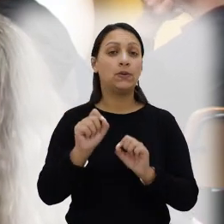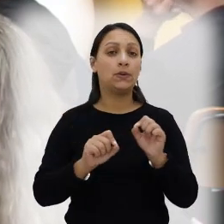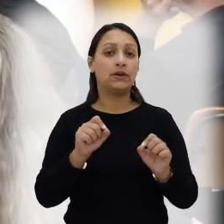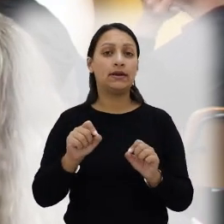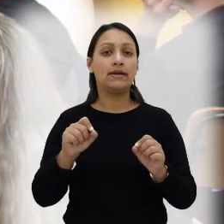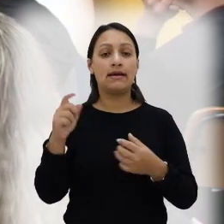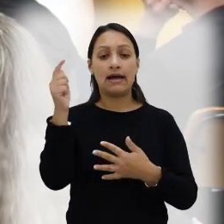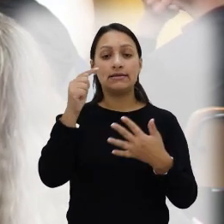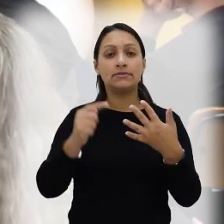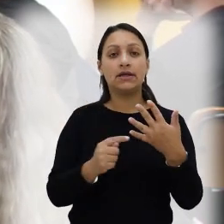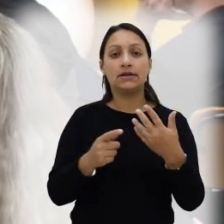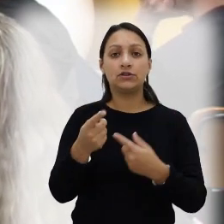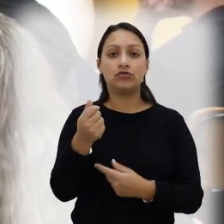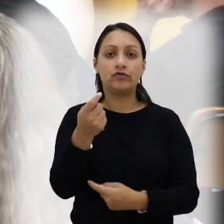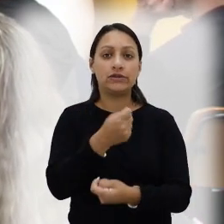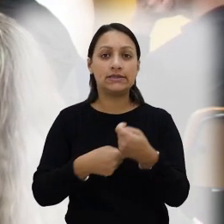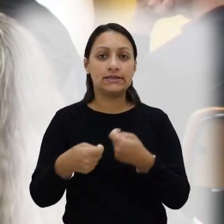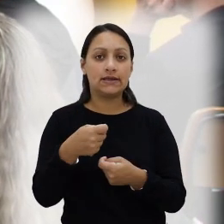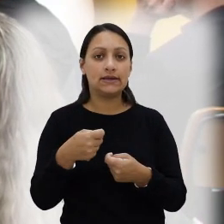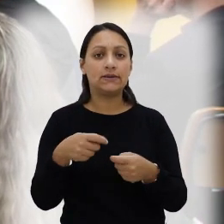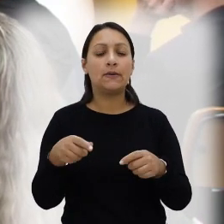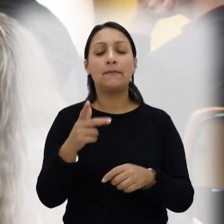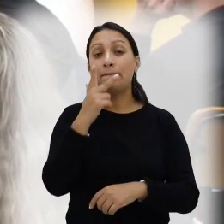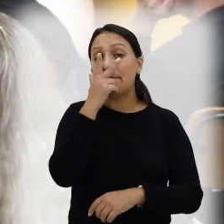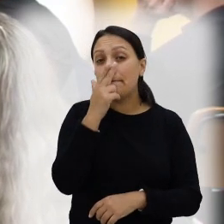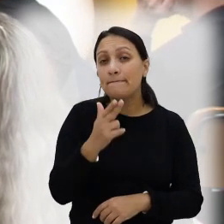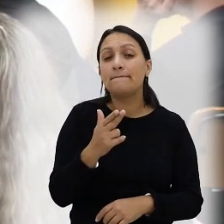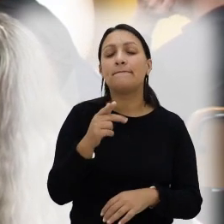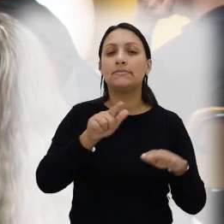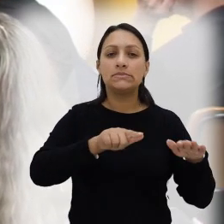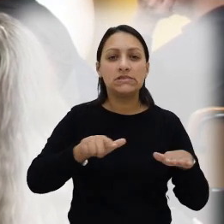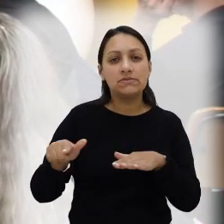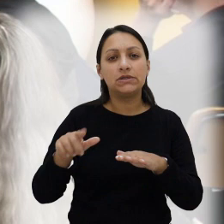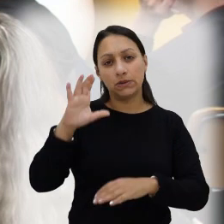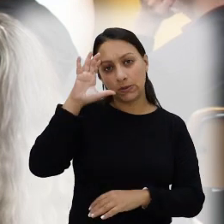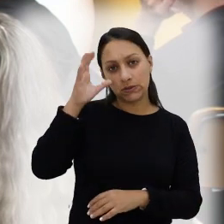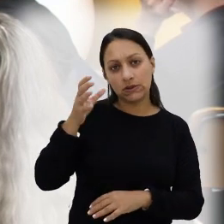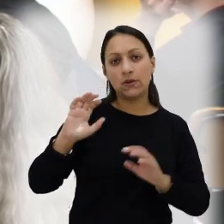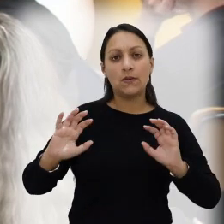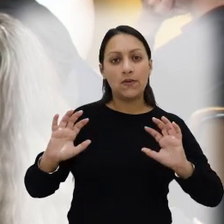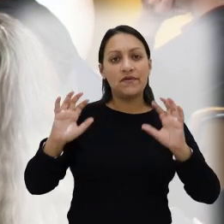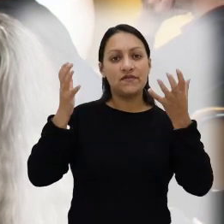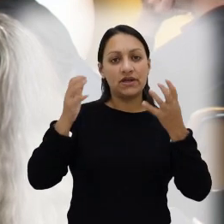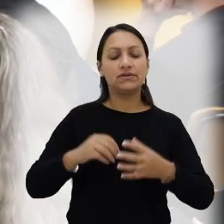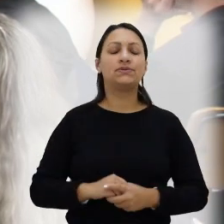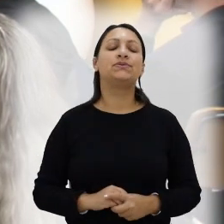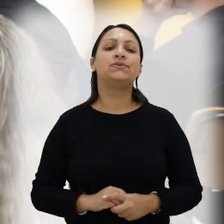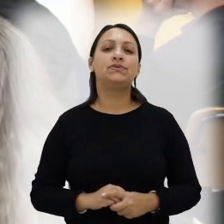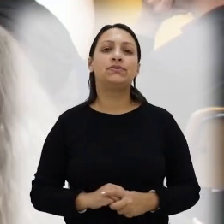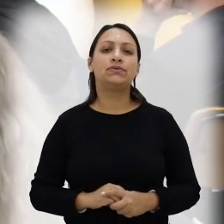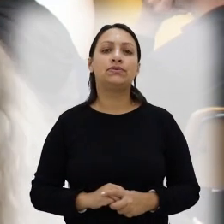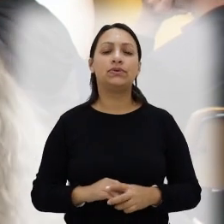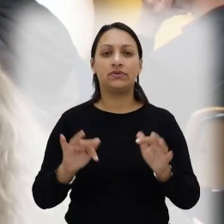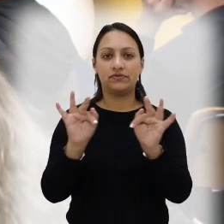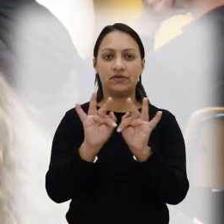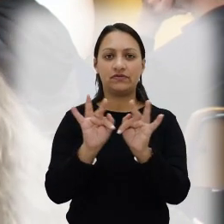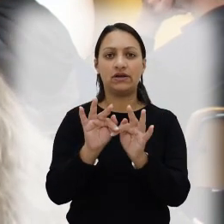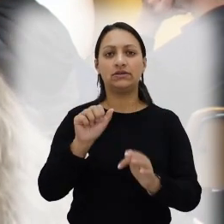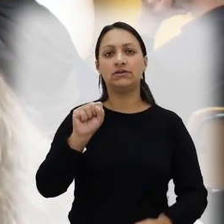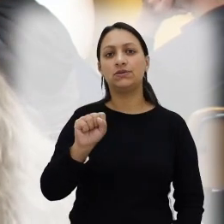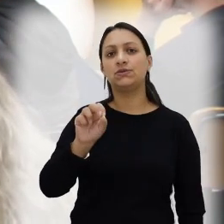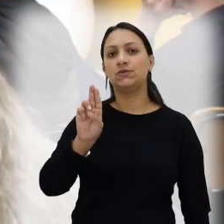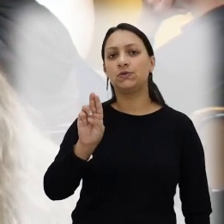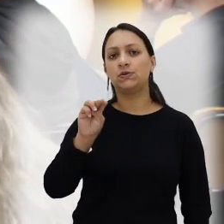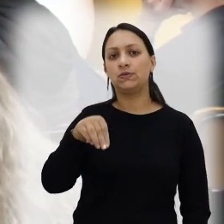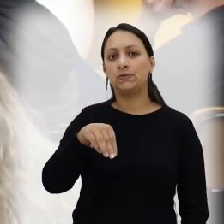aspectos financeiros. E, na mesma semana, acontece o evento Fevale Summit,